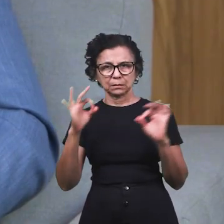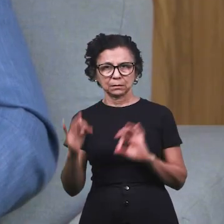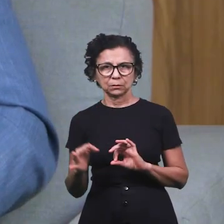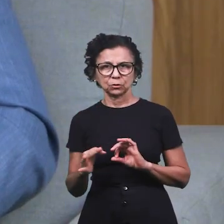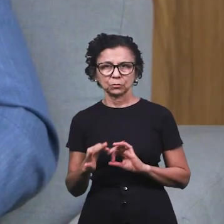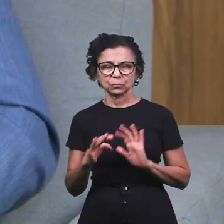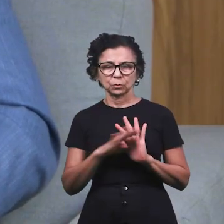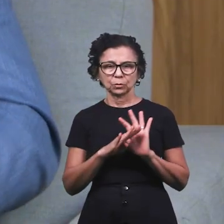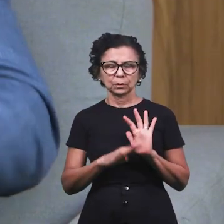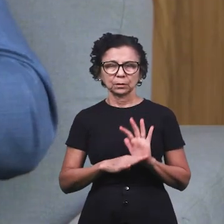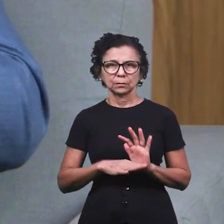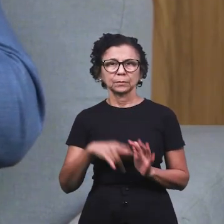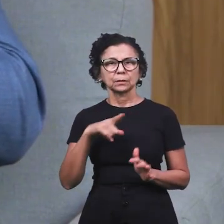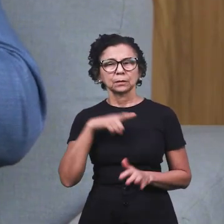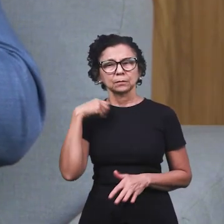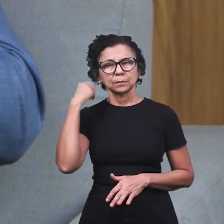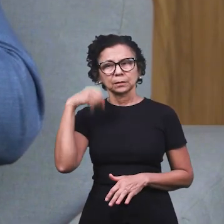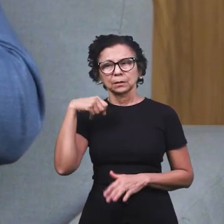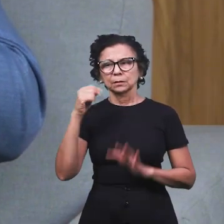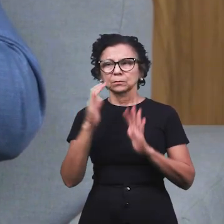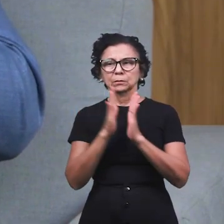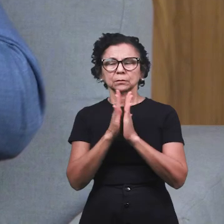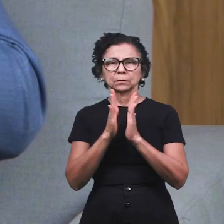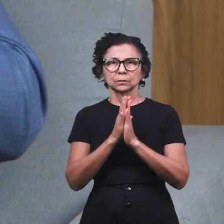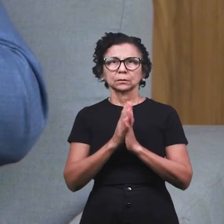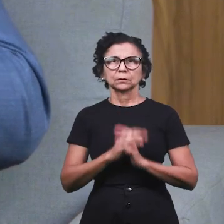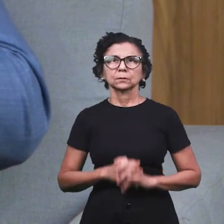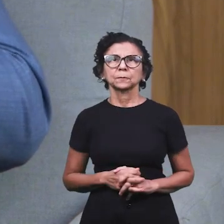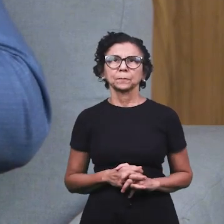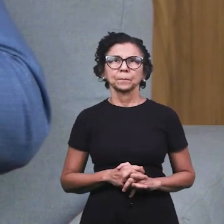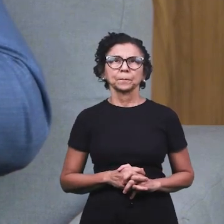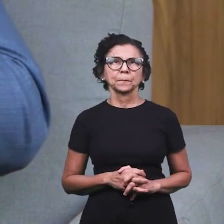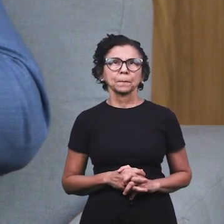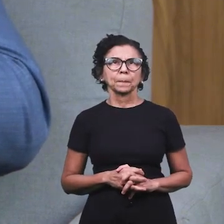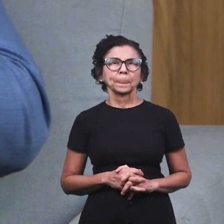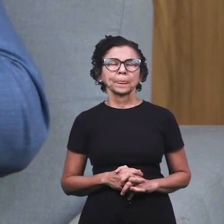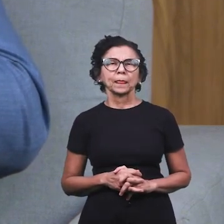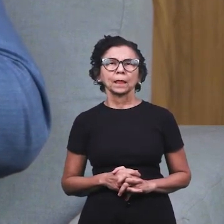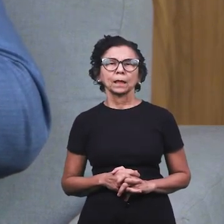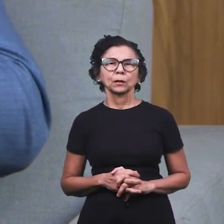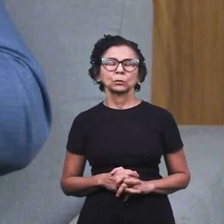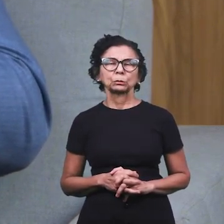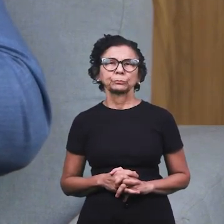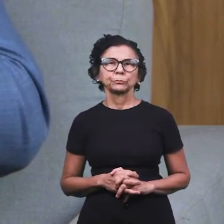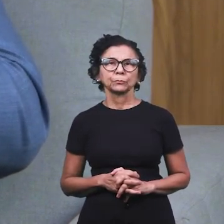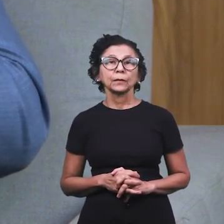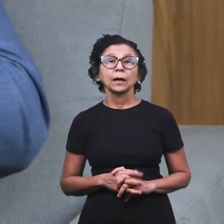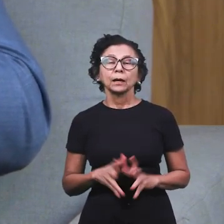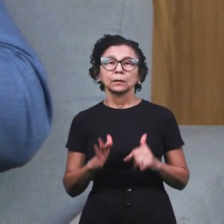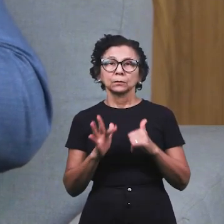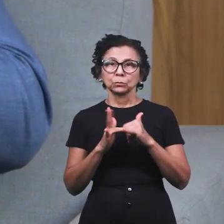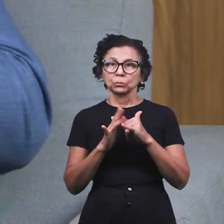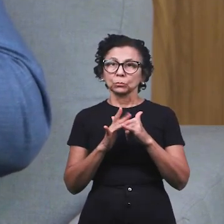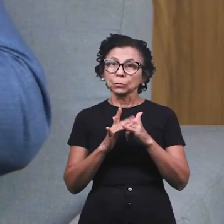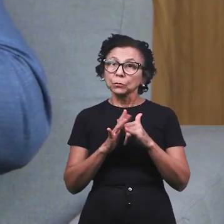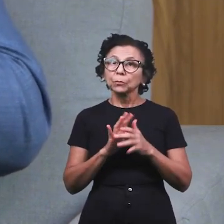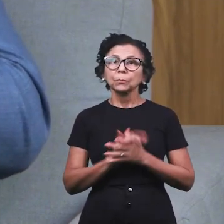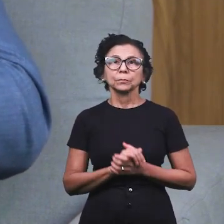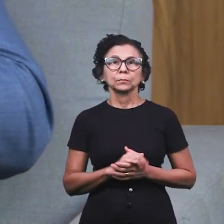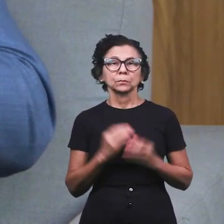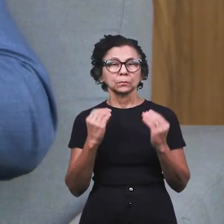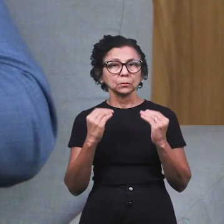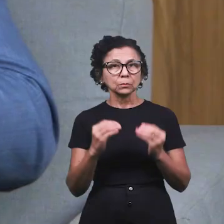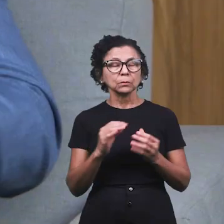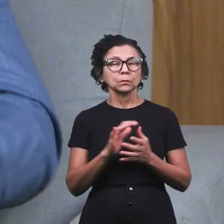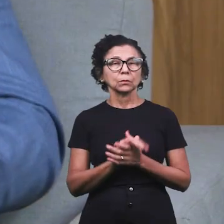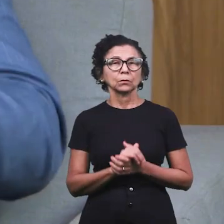com a oração. Aproveito aqui para te lembrar, hein? Olha, você pode deixar aqui o seu comentário pelo YouTube, né? Ali, deixa o seu